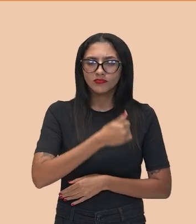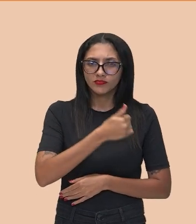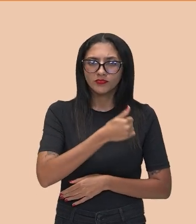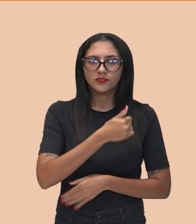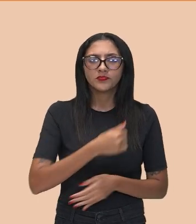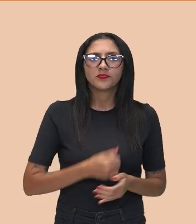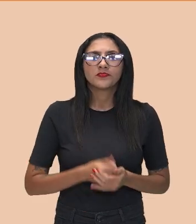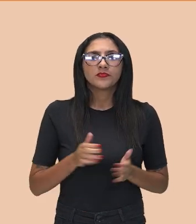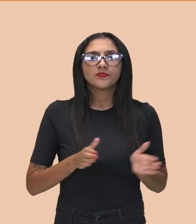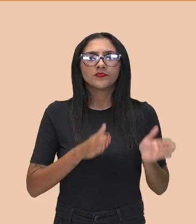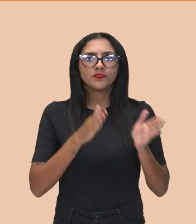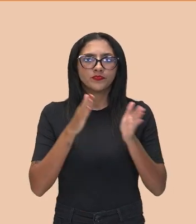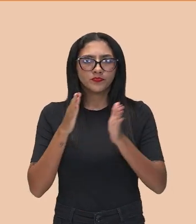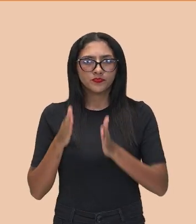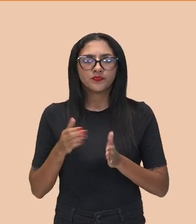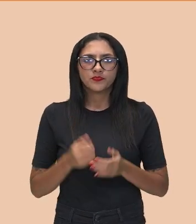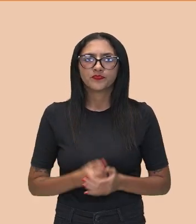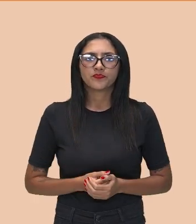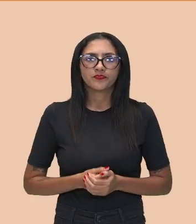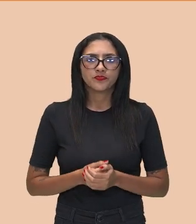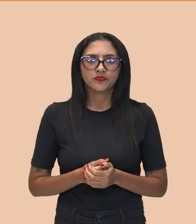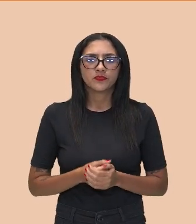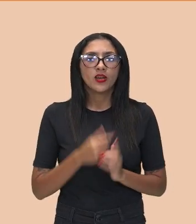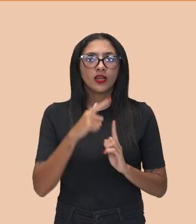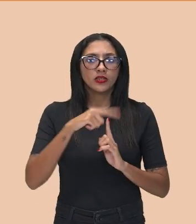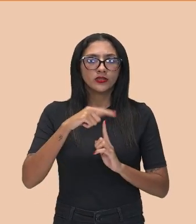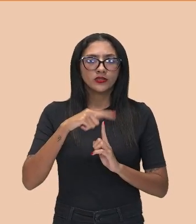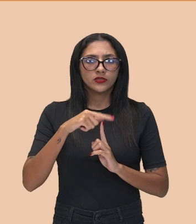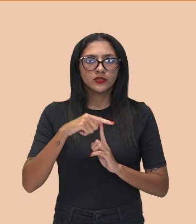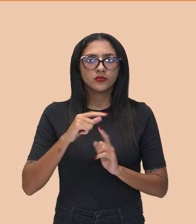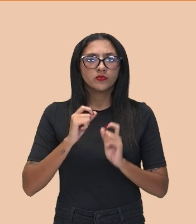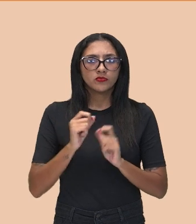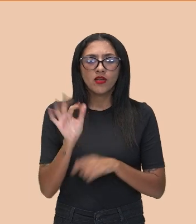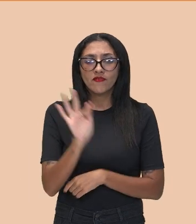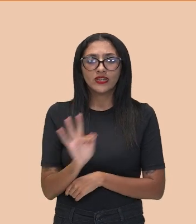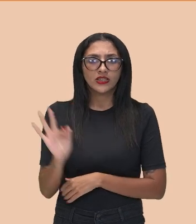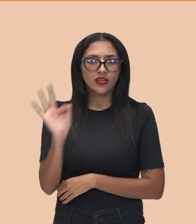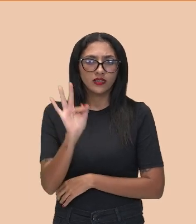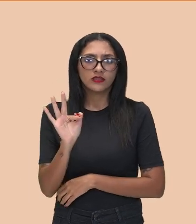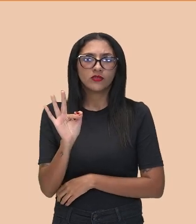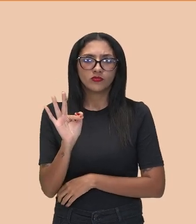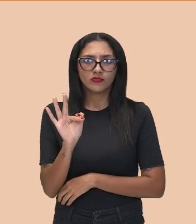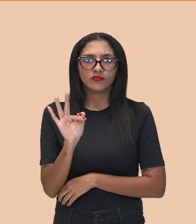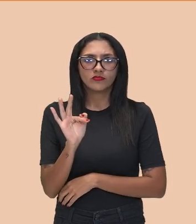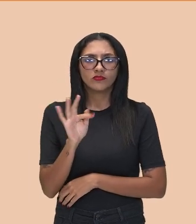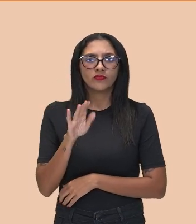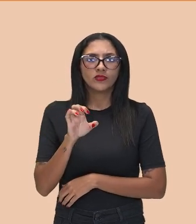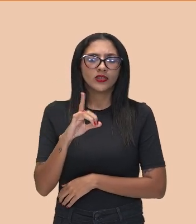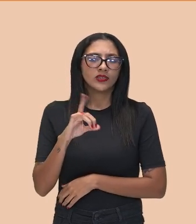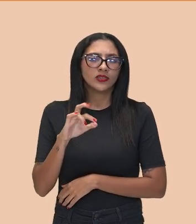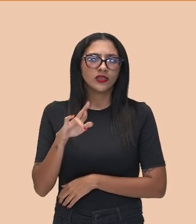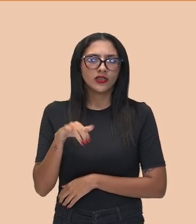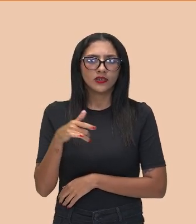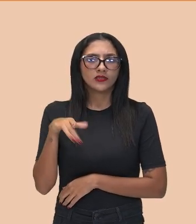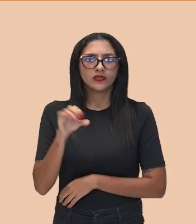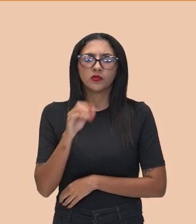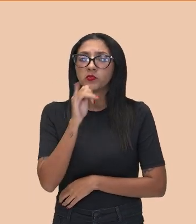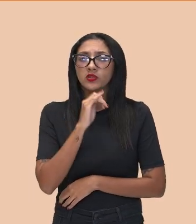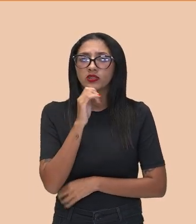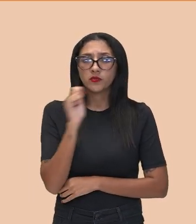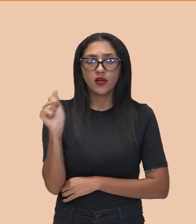exemplo. E aí nós temos também o Estado, que é uma federação, né, e aí nós usamos como exemplo